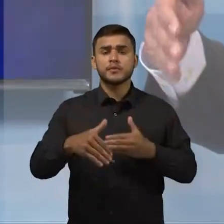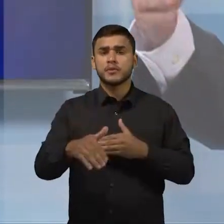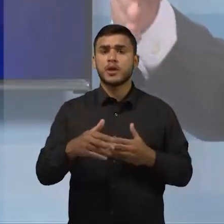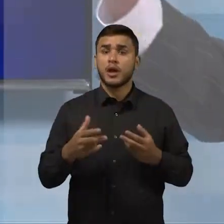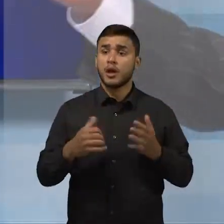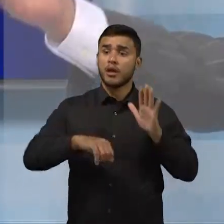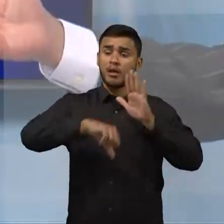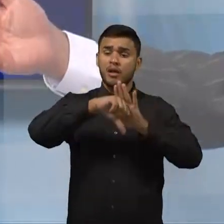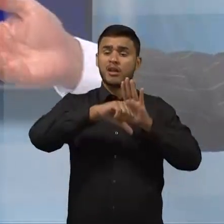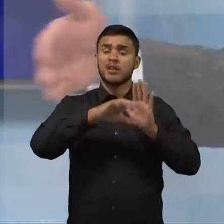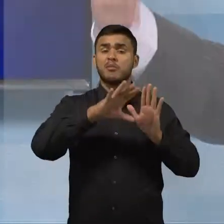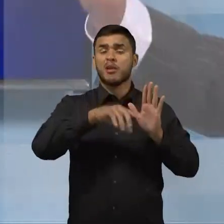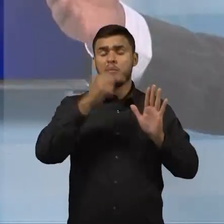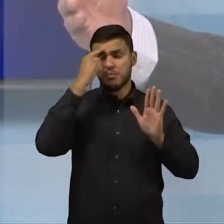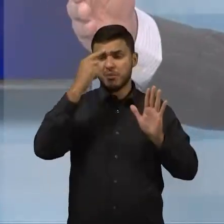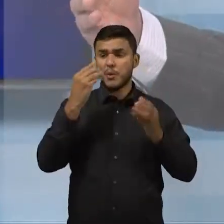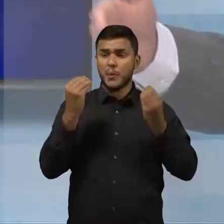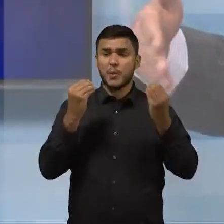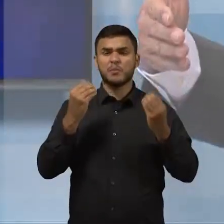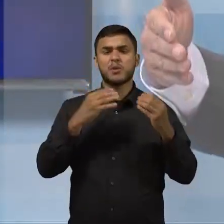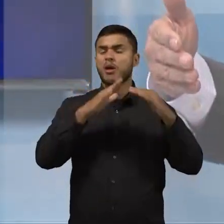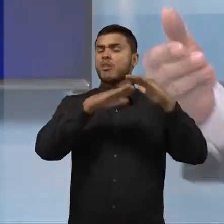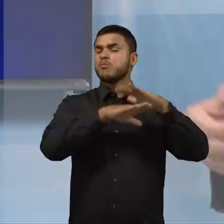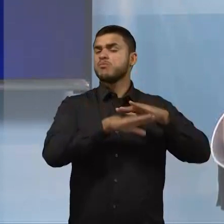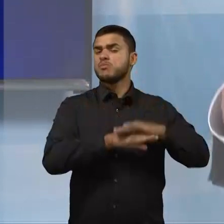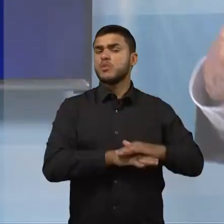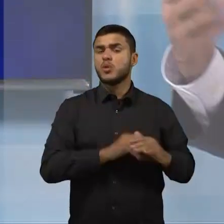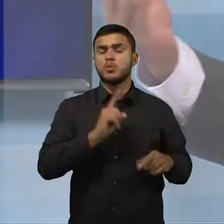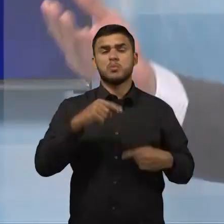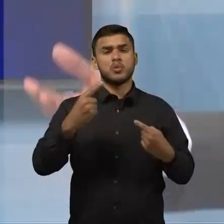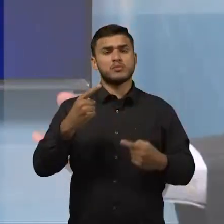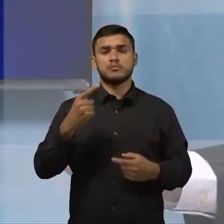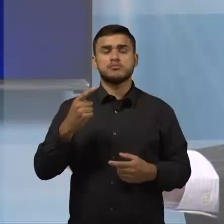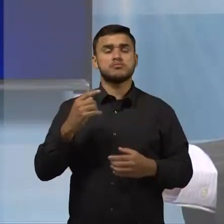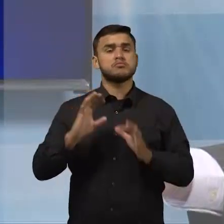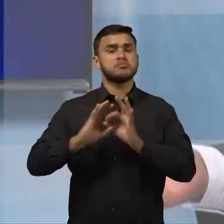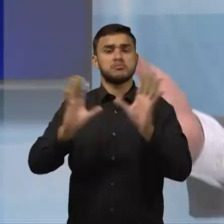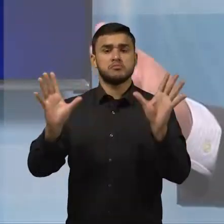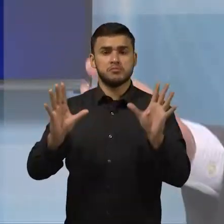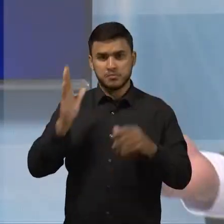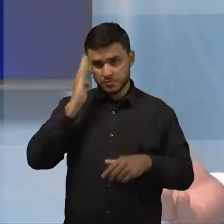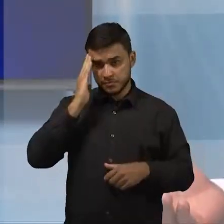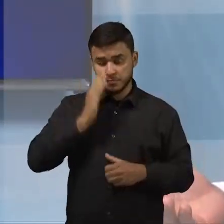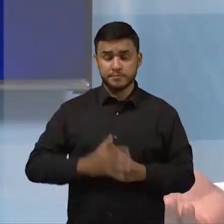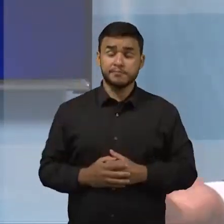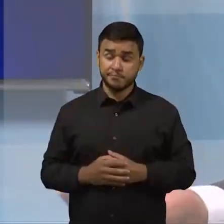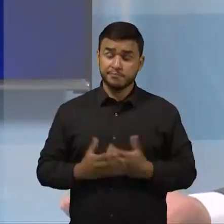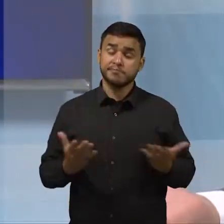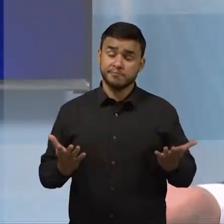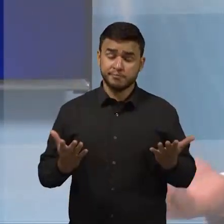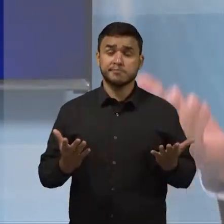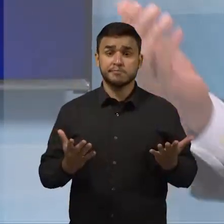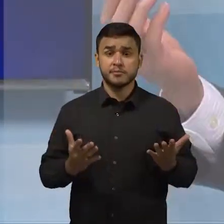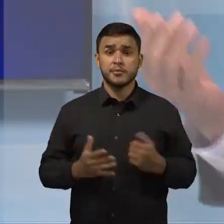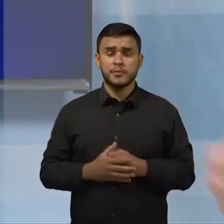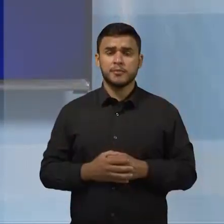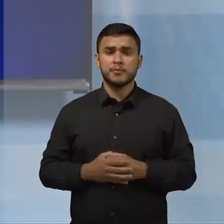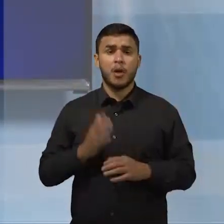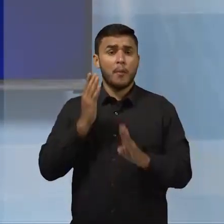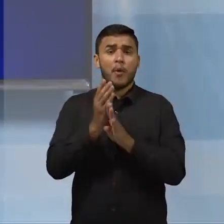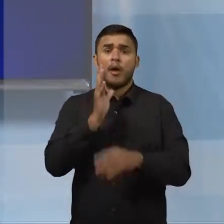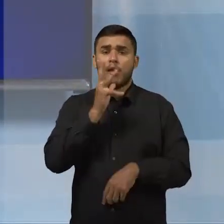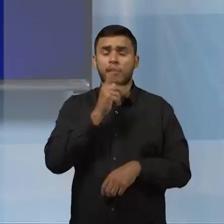crimes prescrevessem e, portanto, sobretudo os de colarinho branco estariam livres. Ora, qual é a